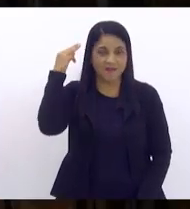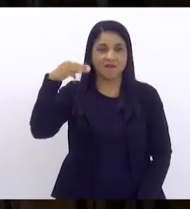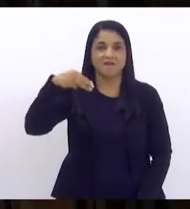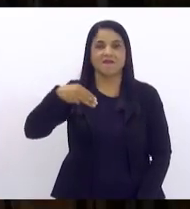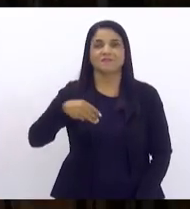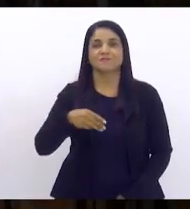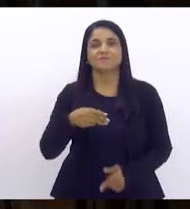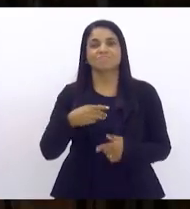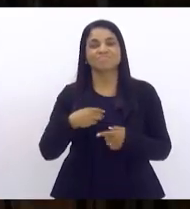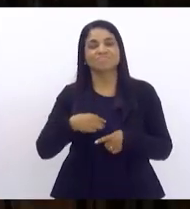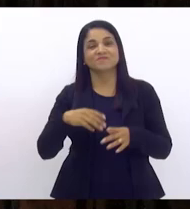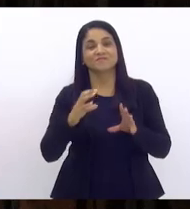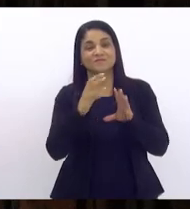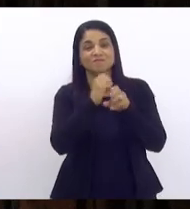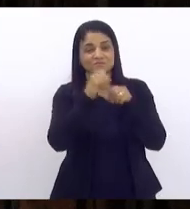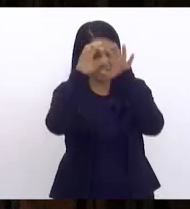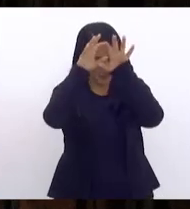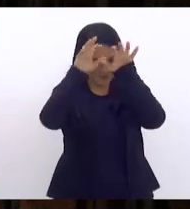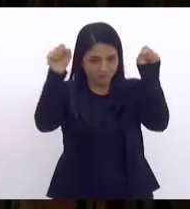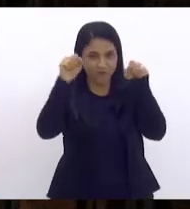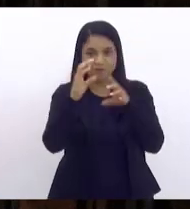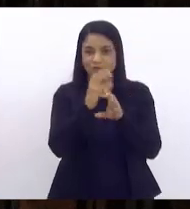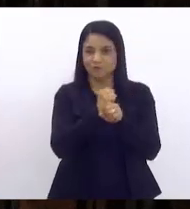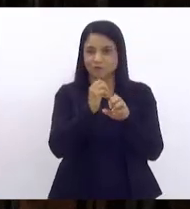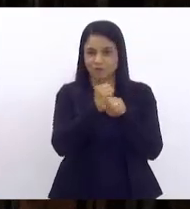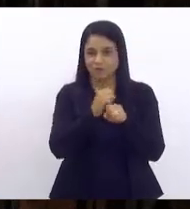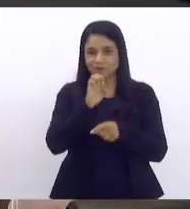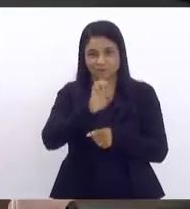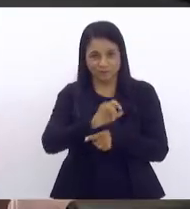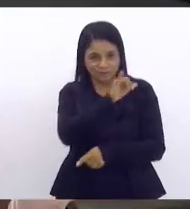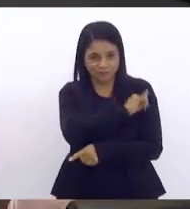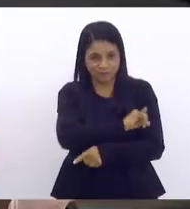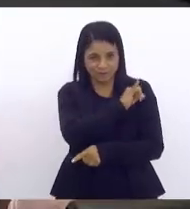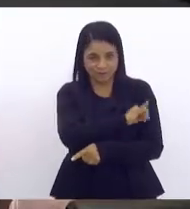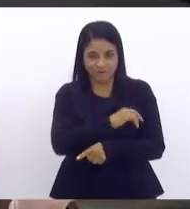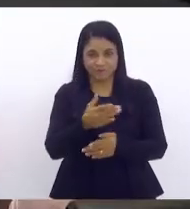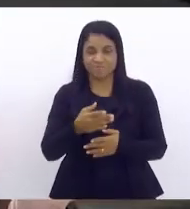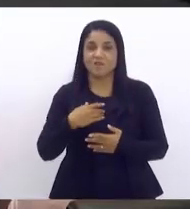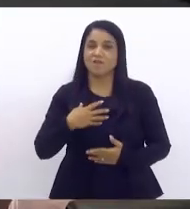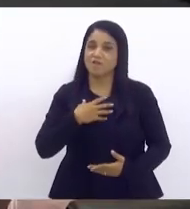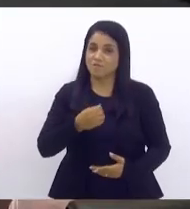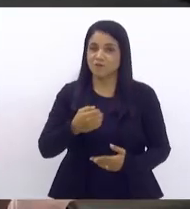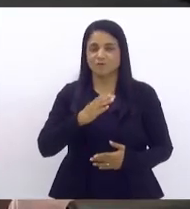Janeiro e um filho desta renovação carismática também.